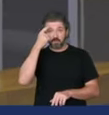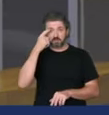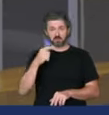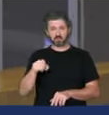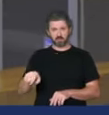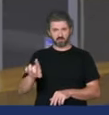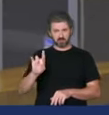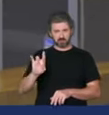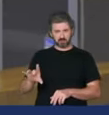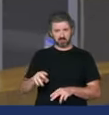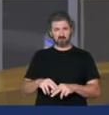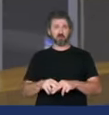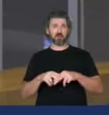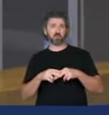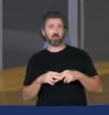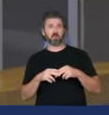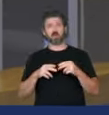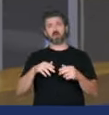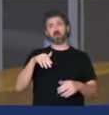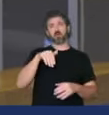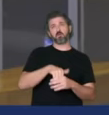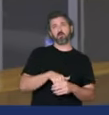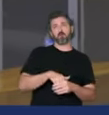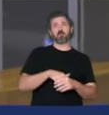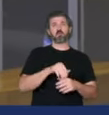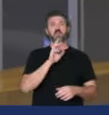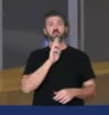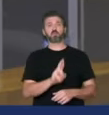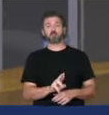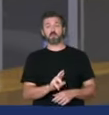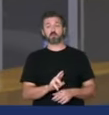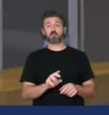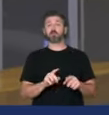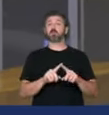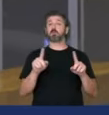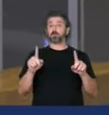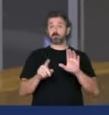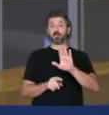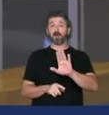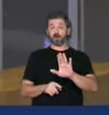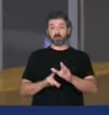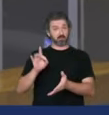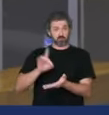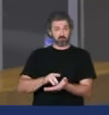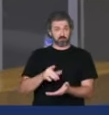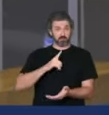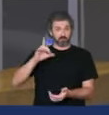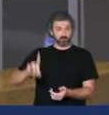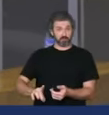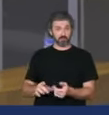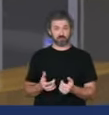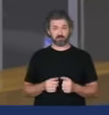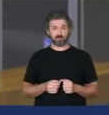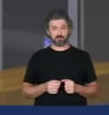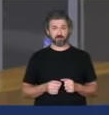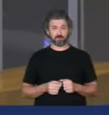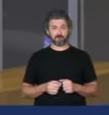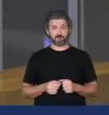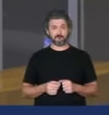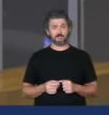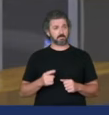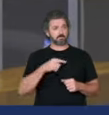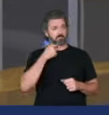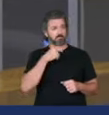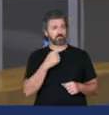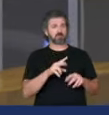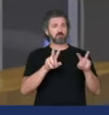somente por questionar o resultado das urnas, ainda assim seria legítimo esse fato de questionar o